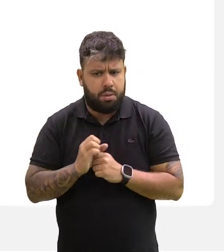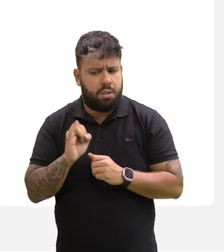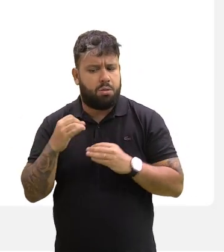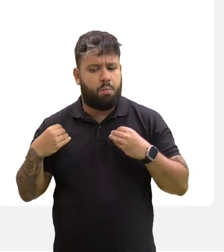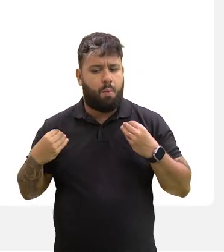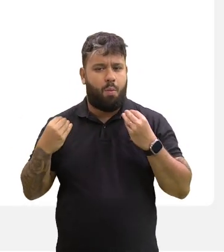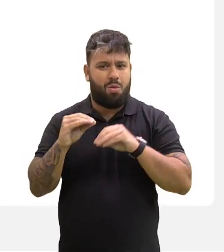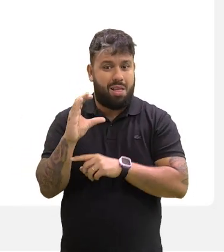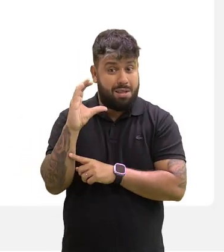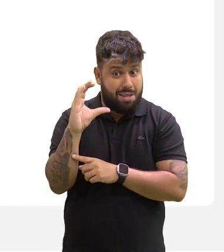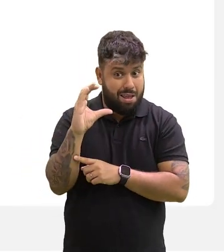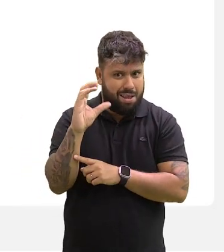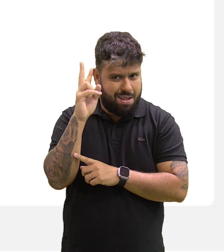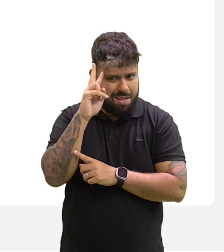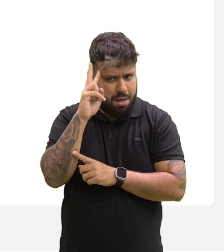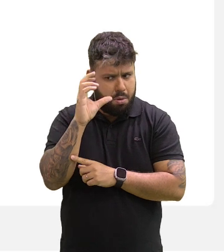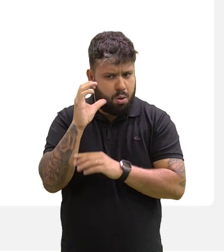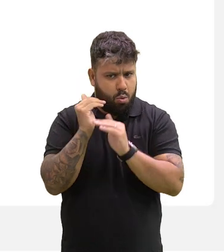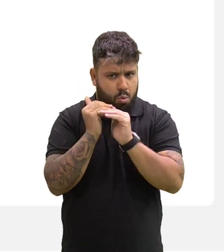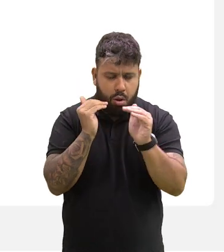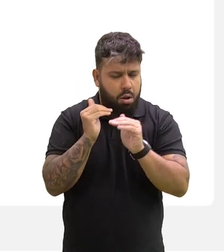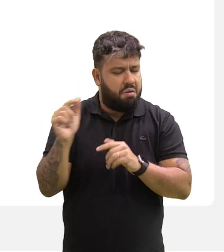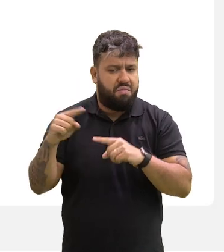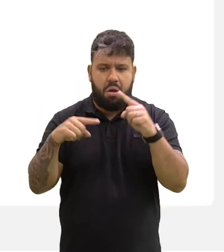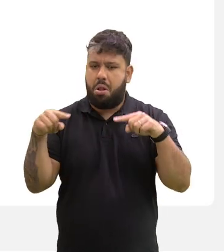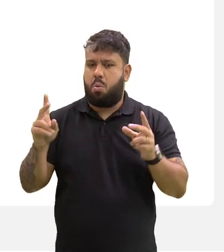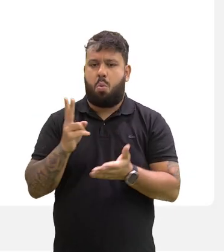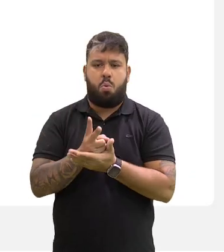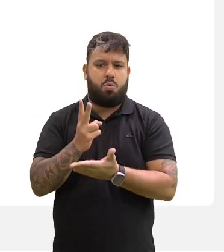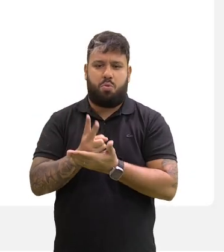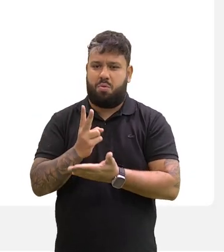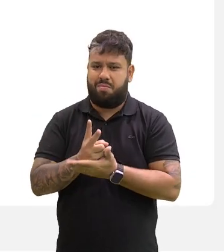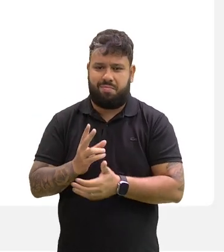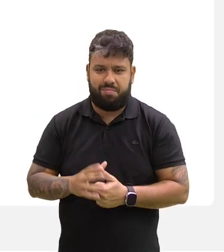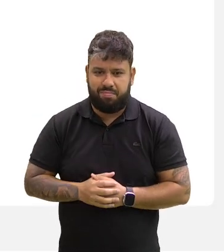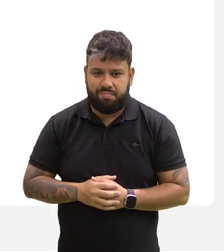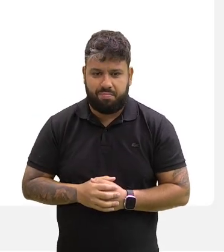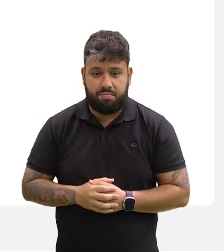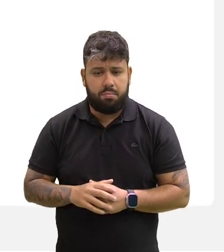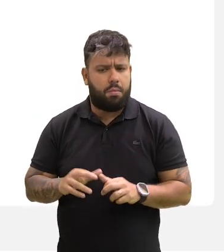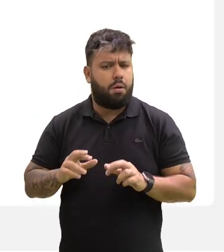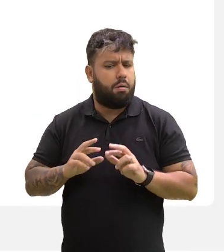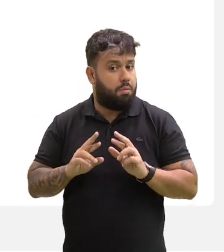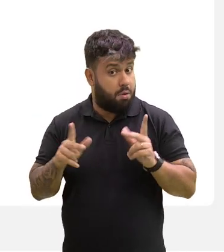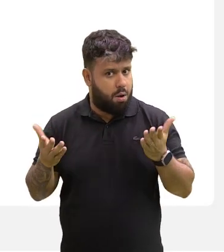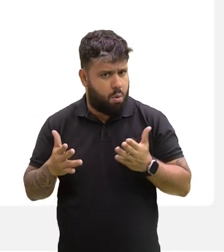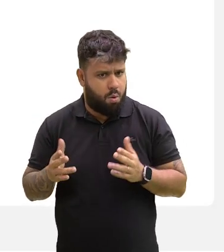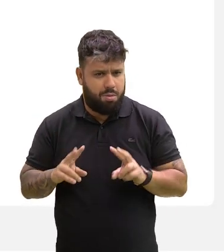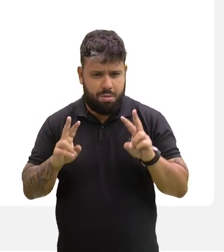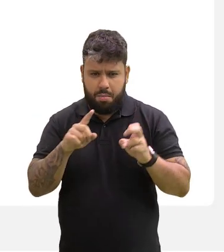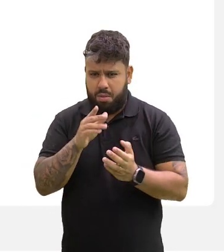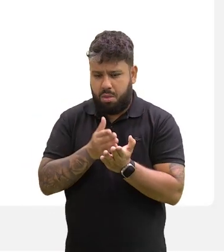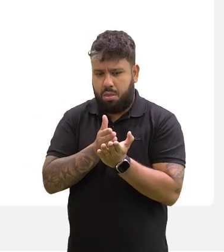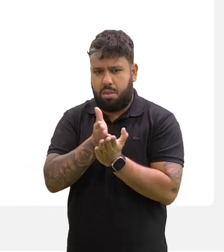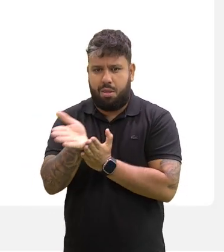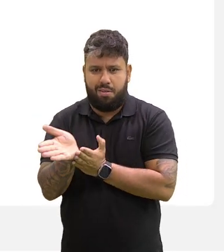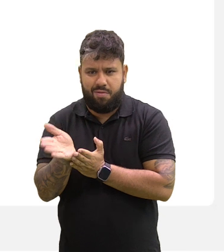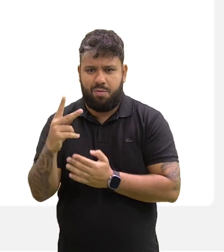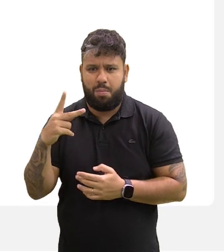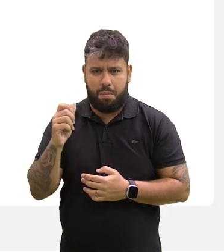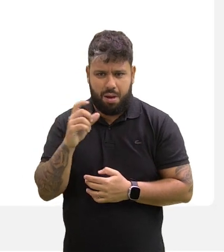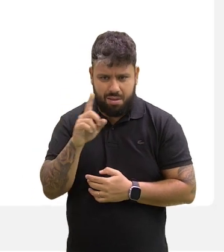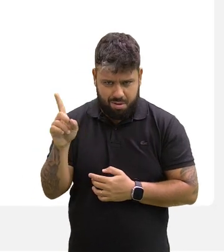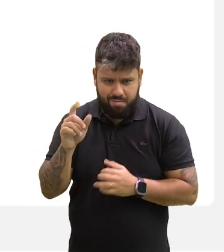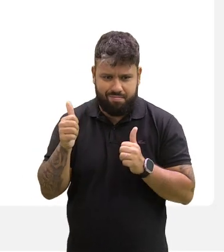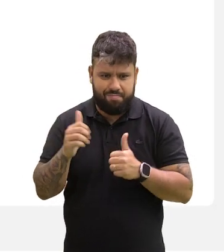c, a variância não se altera, beleza? O desvio padrão. Vamos à definição de desvio padrão agora. Sejam x1,